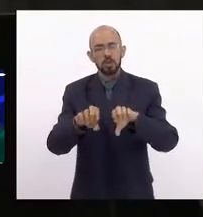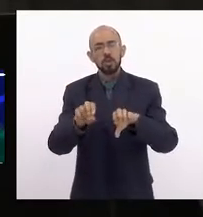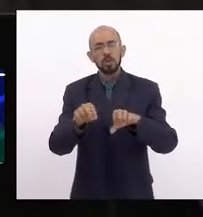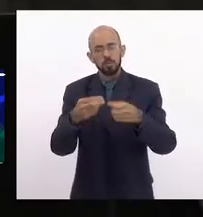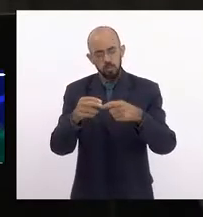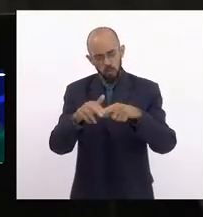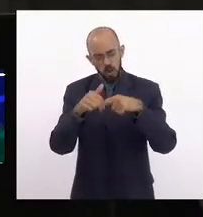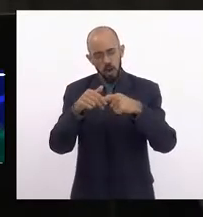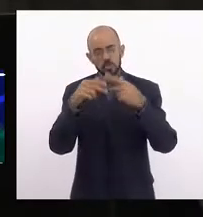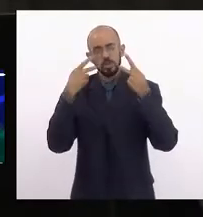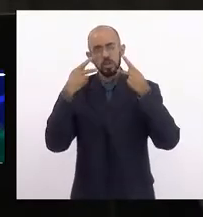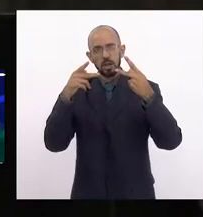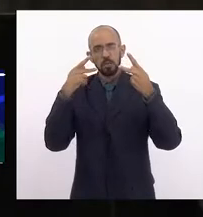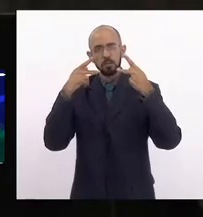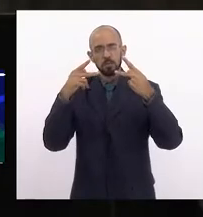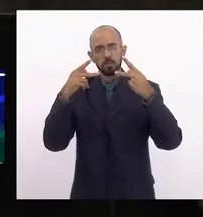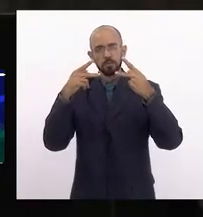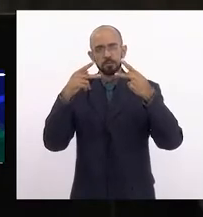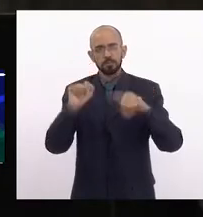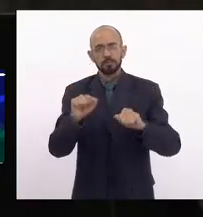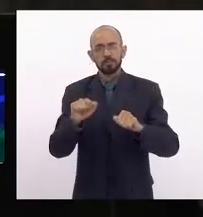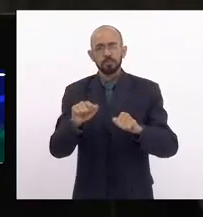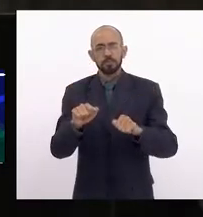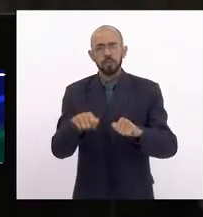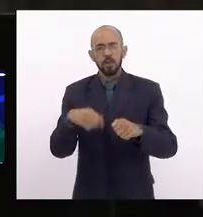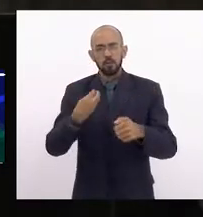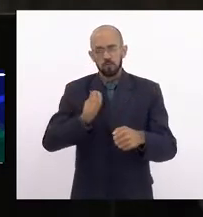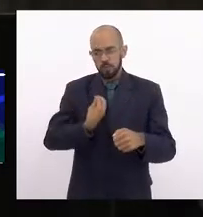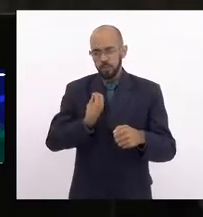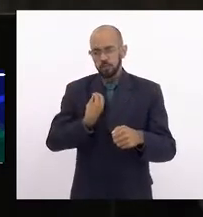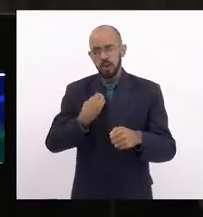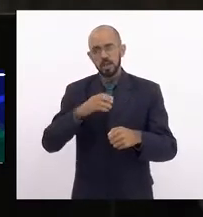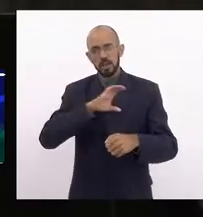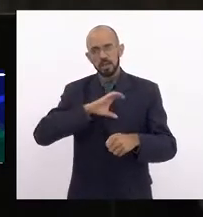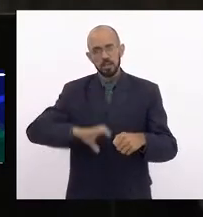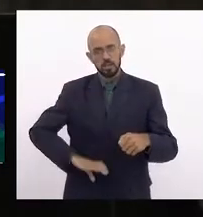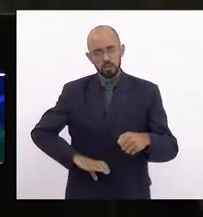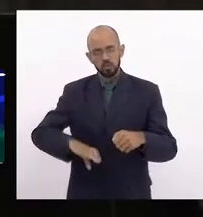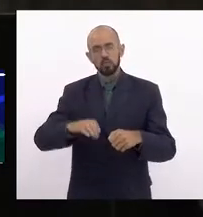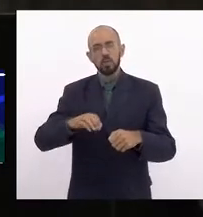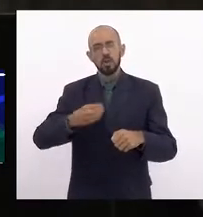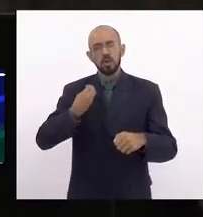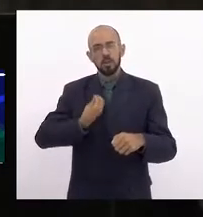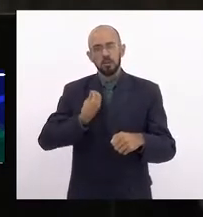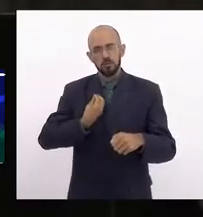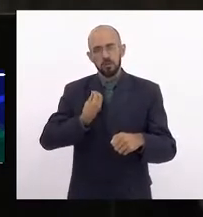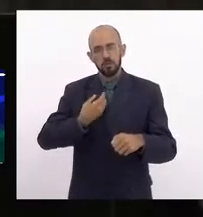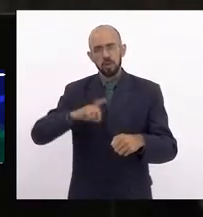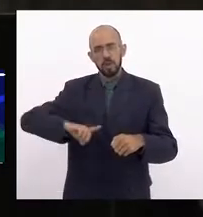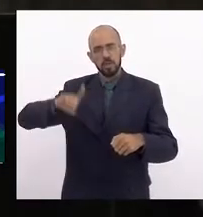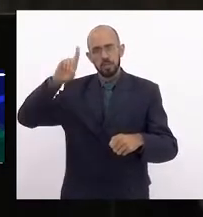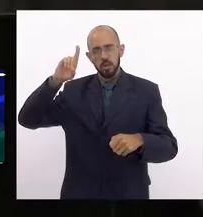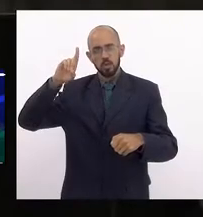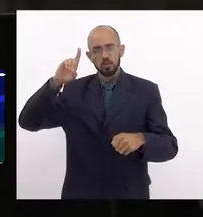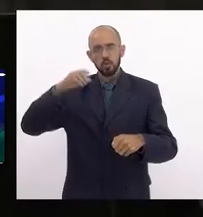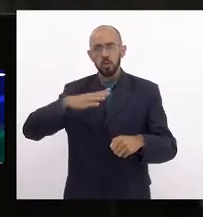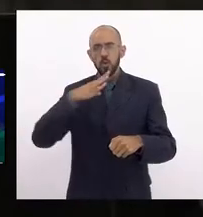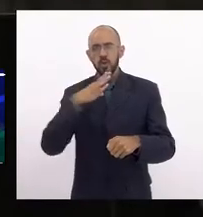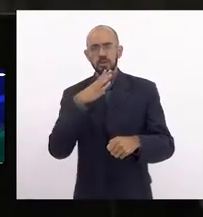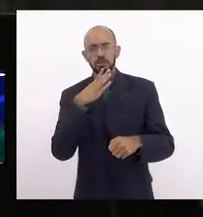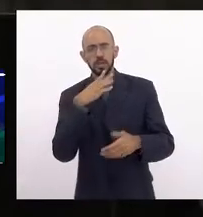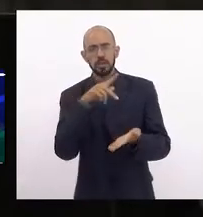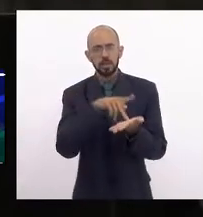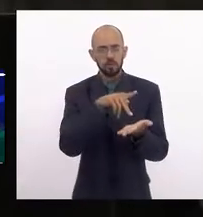evangelismo viva Cristo vive a palavra de Deus porque lá disse Conhecereis a verdade EA verdade